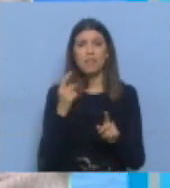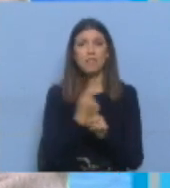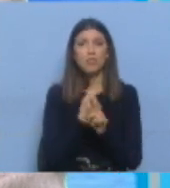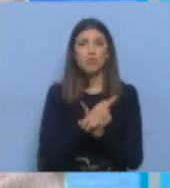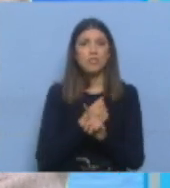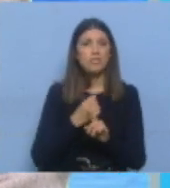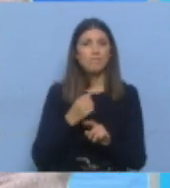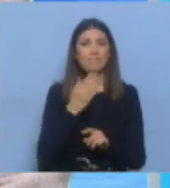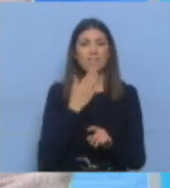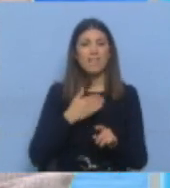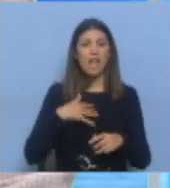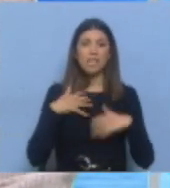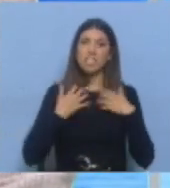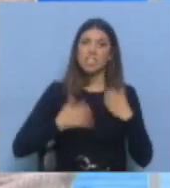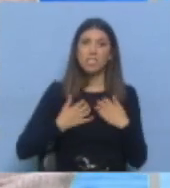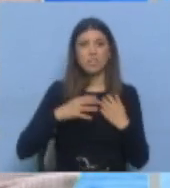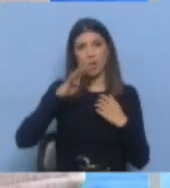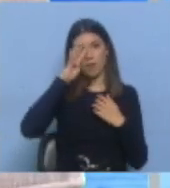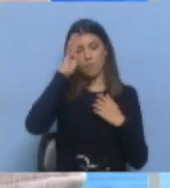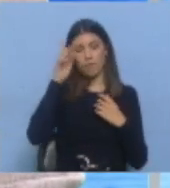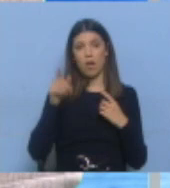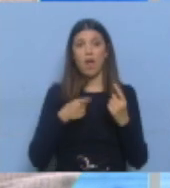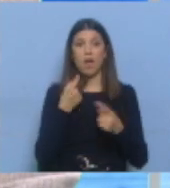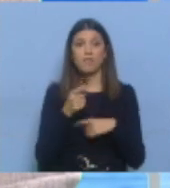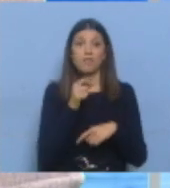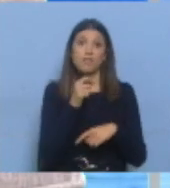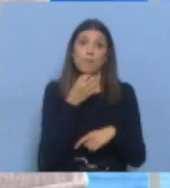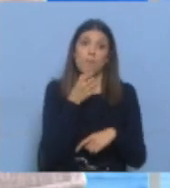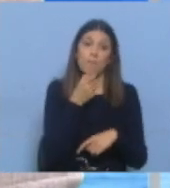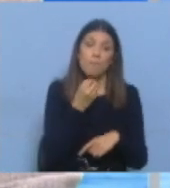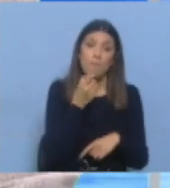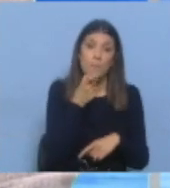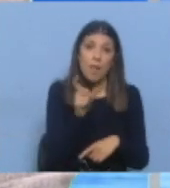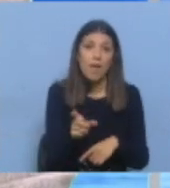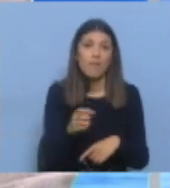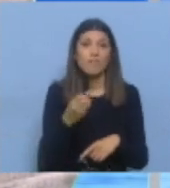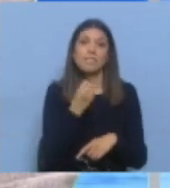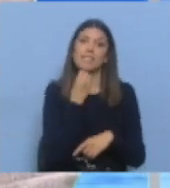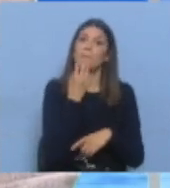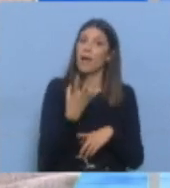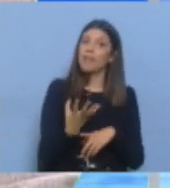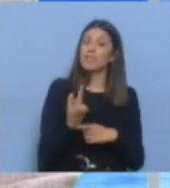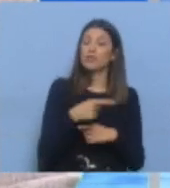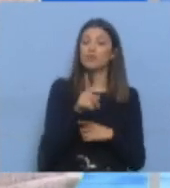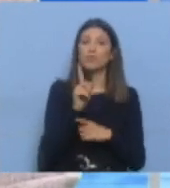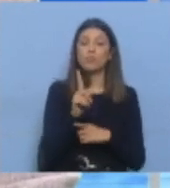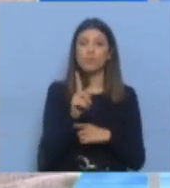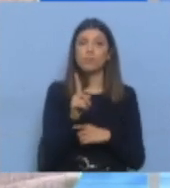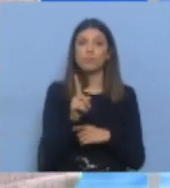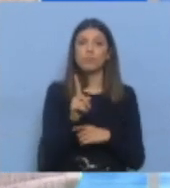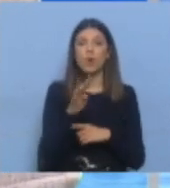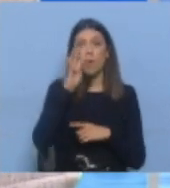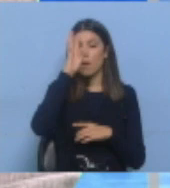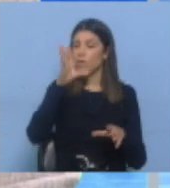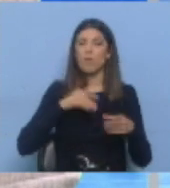E, obviamente, que não são palavras simpáticas de ouvir, como não foram simpáticas de ouvir as palavras de Jesus Cristo no seu tempo. Mas efetivamente, mostram